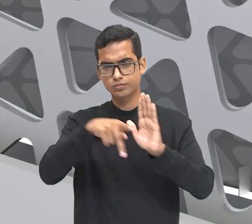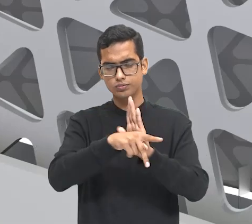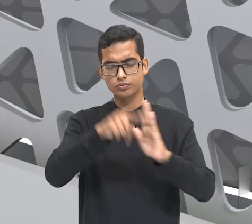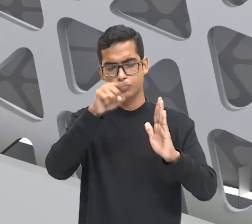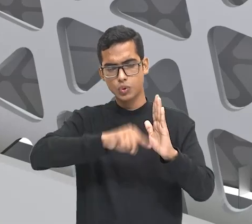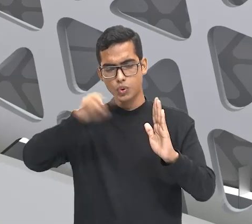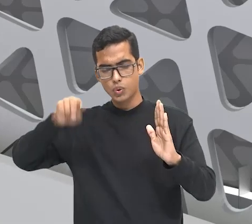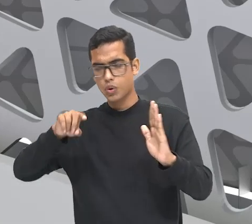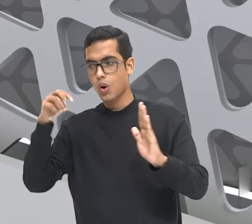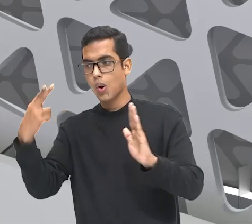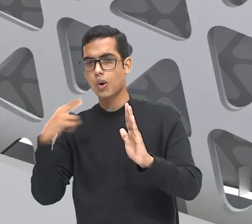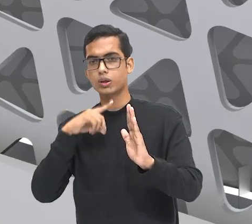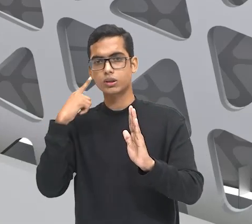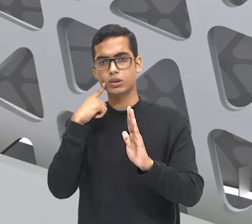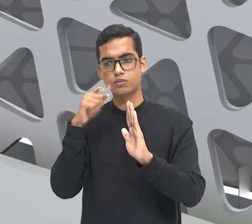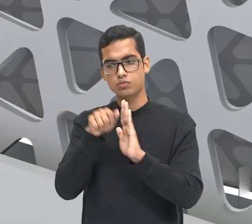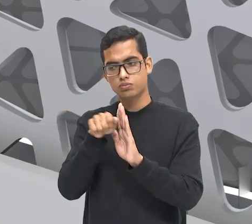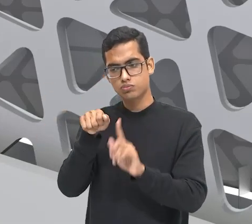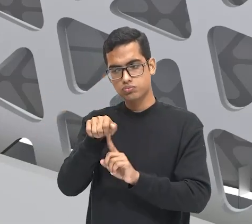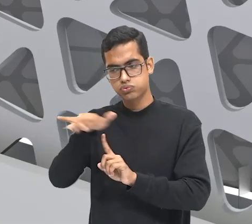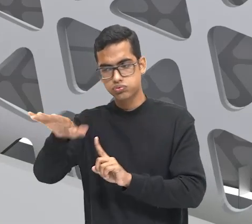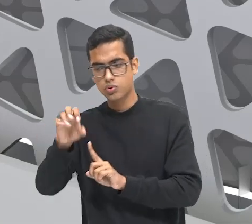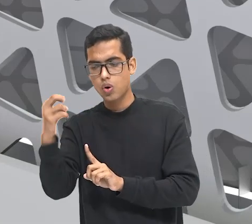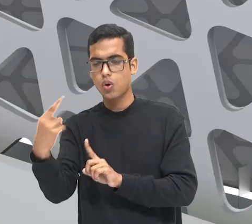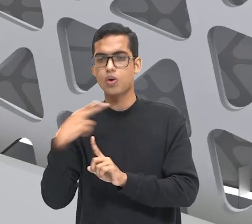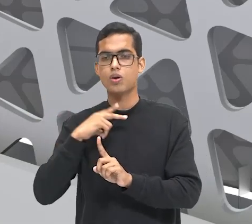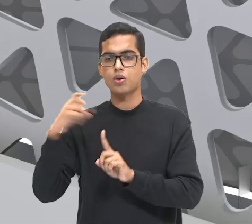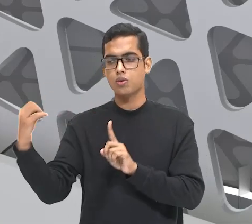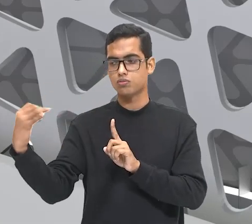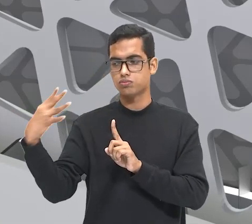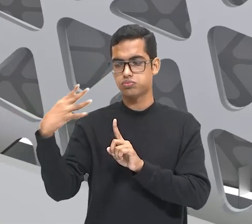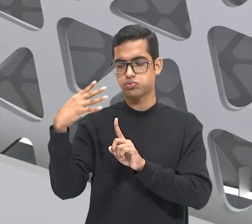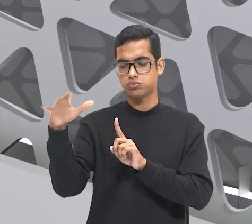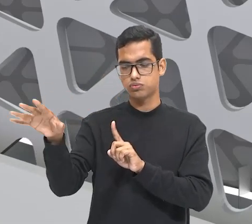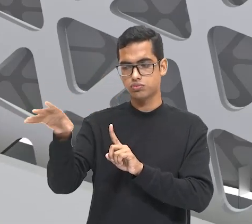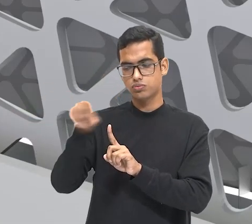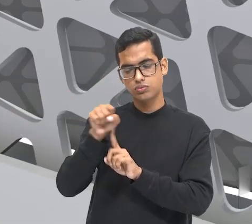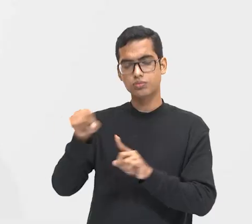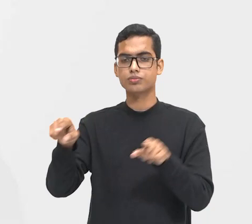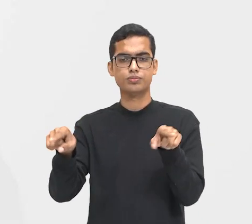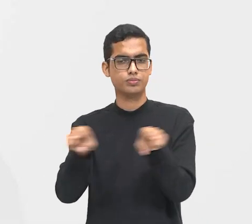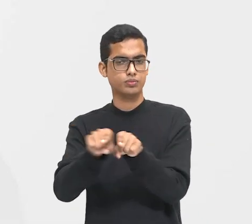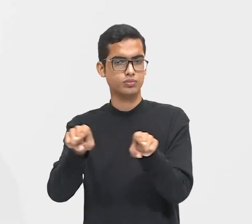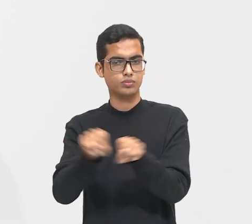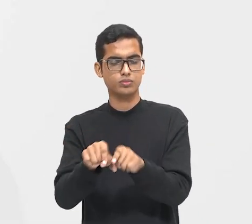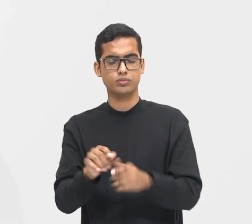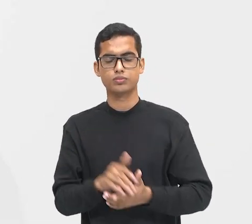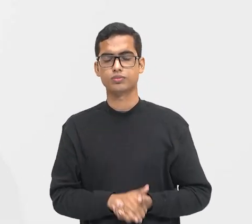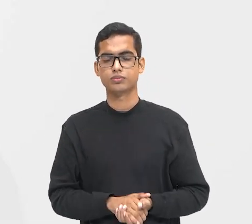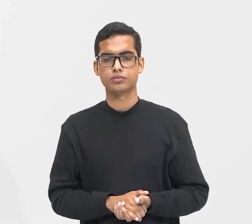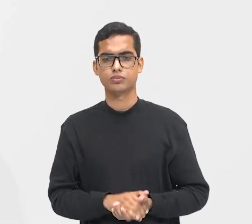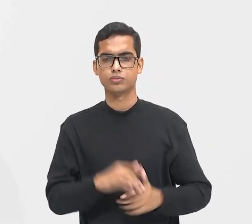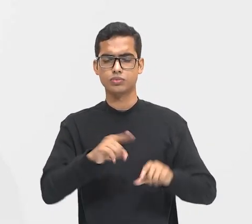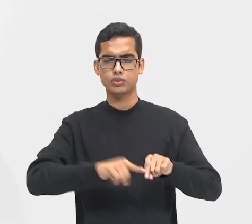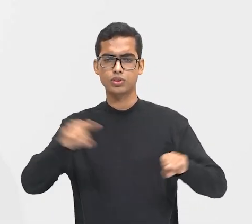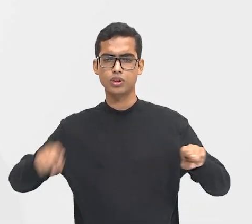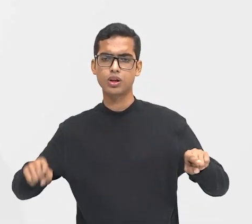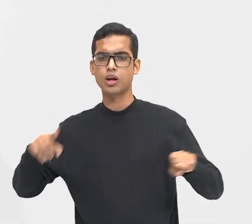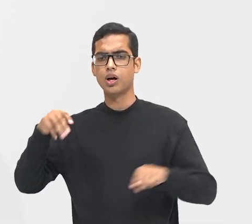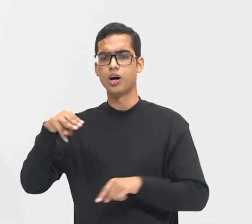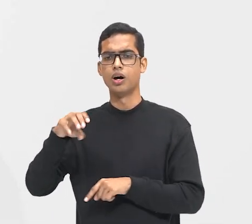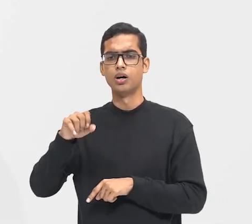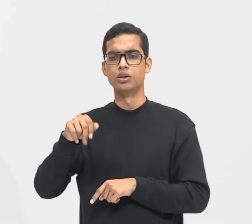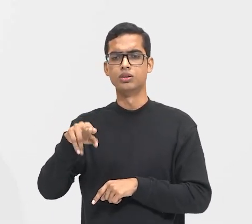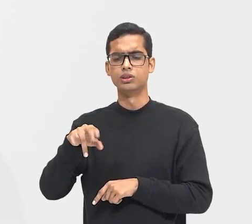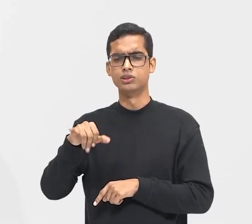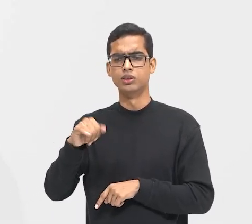também ondas, como a gente pôde observar. Agora a gente vai observar um pouco mais sobre as ondas mecânicas na nossa próxima imagem. As ondas mecânicas,